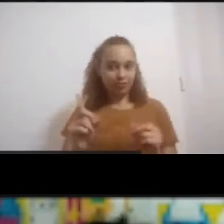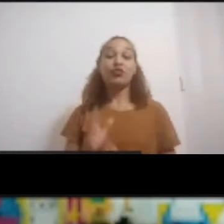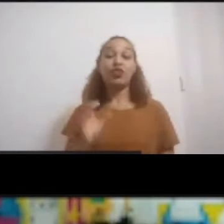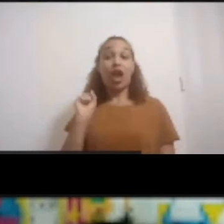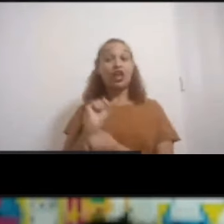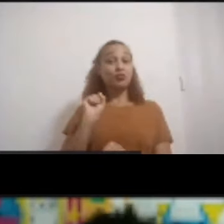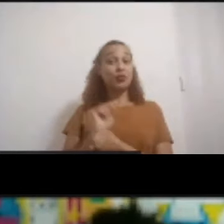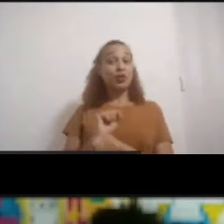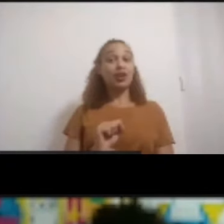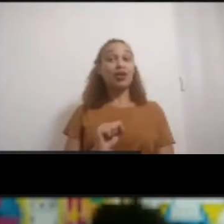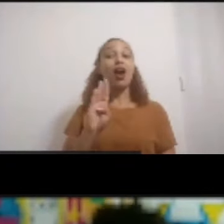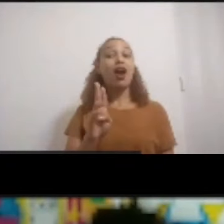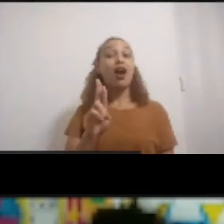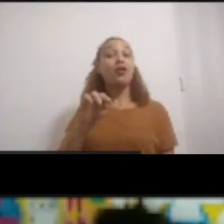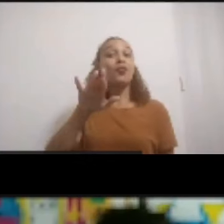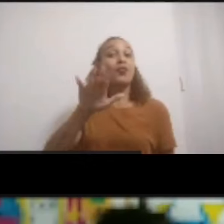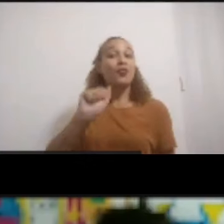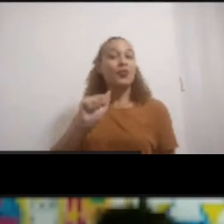chegar com a gente.